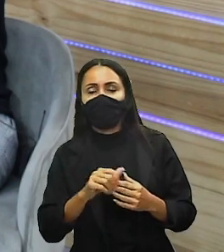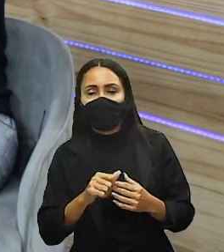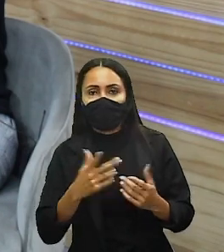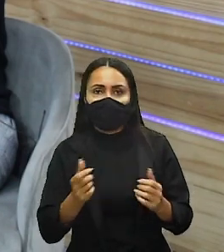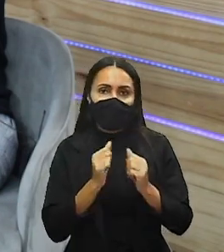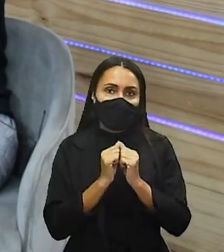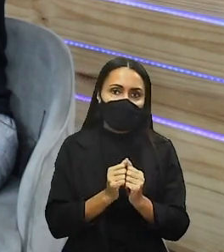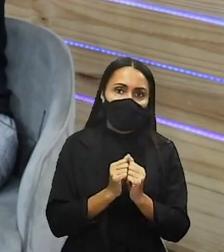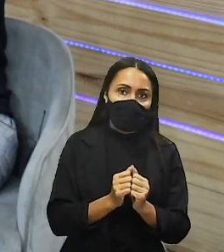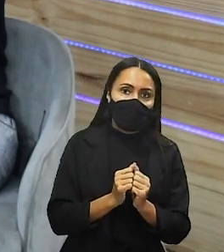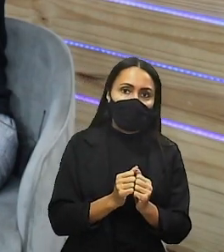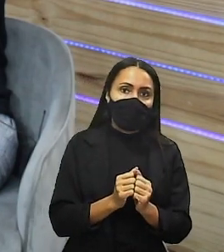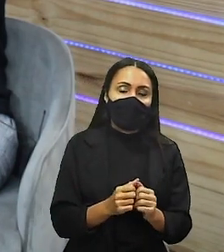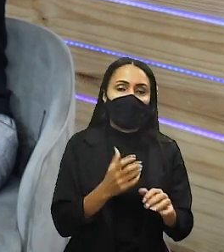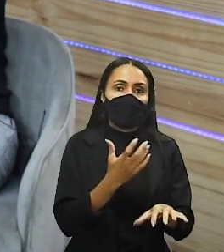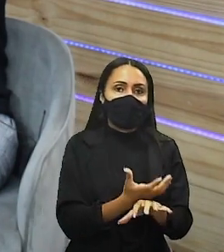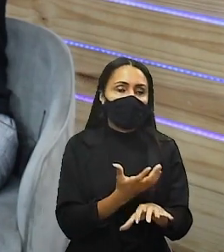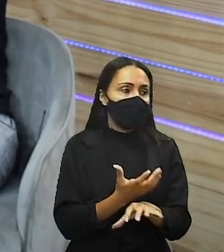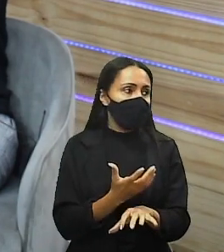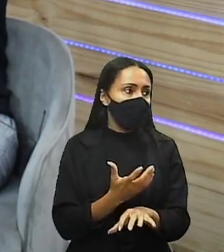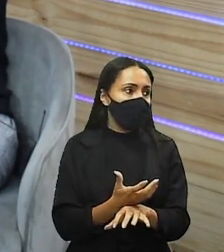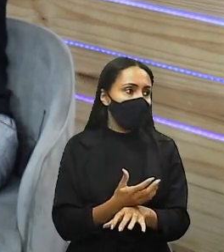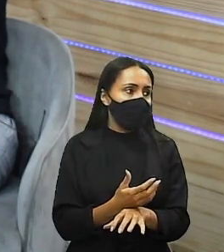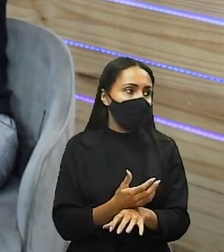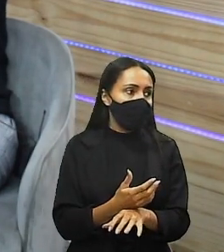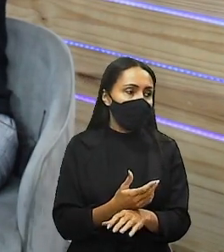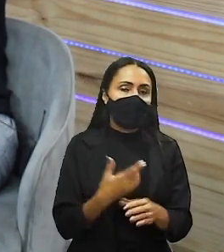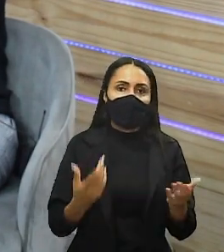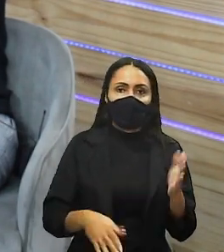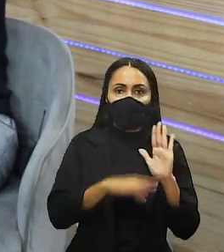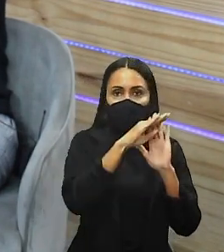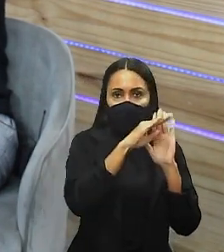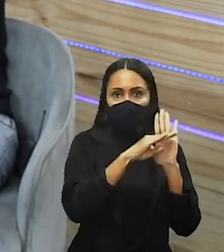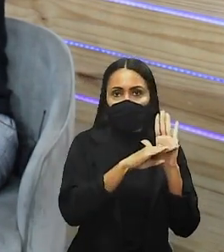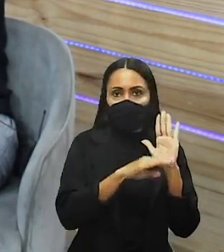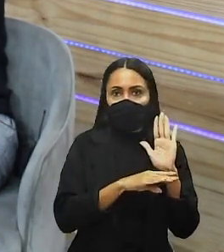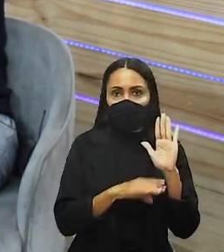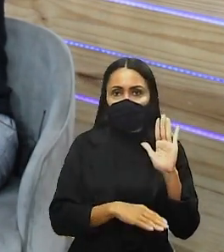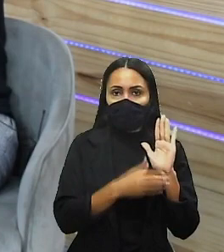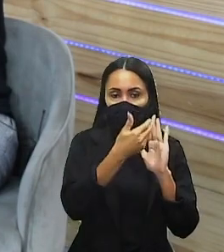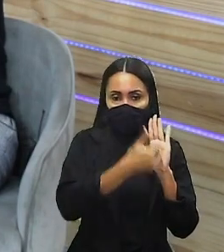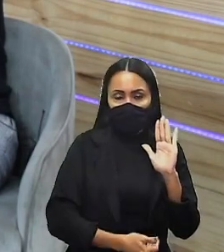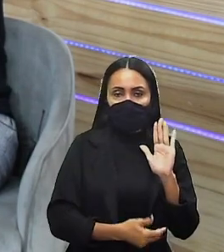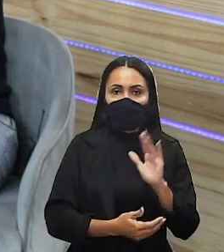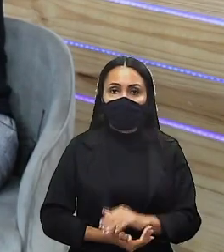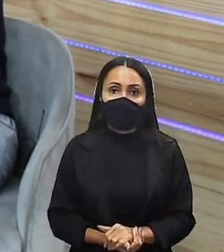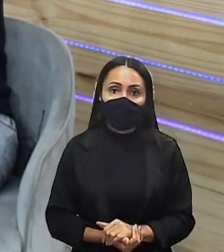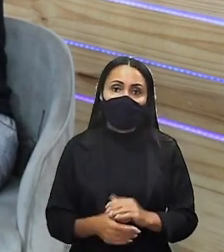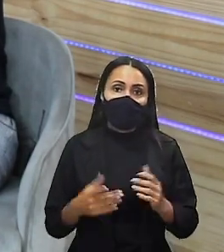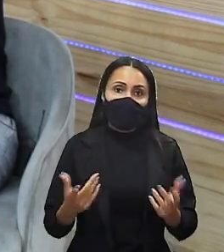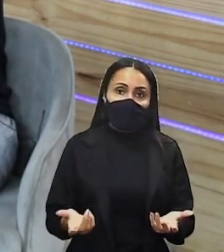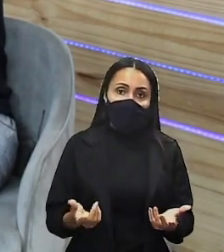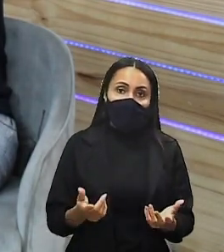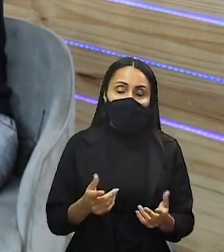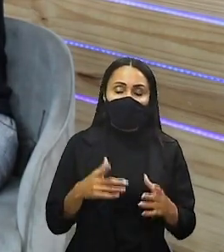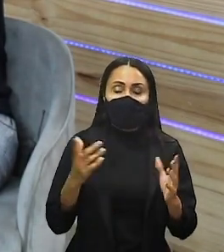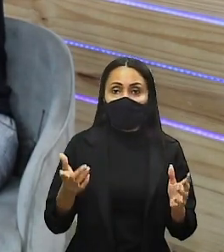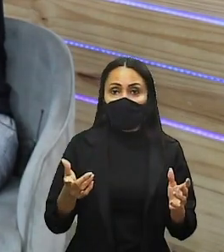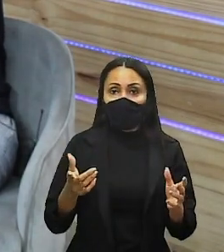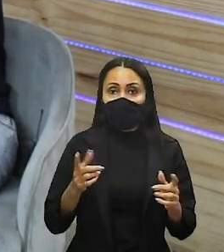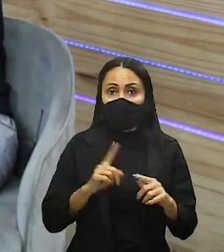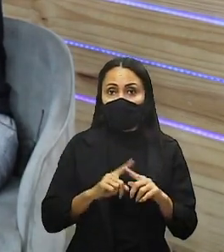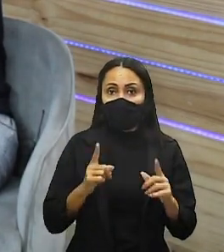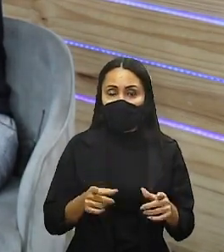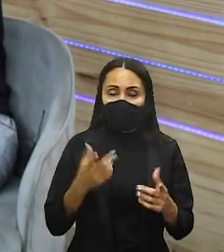com a gente na disciplina Normalização documental. Normalização documentária. Por si só, é uma disciplina que parece ser bem chata, mas ela vai